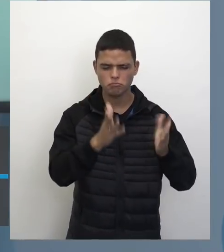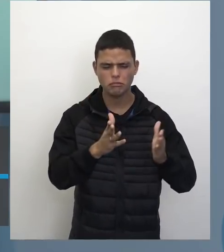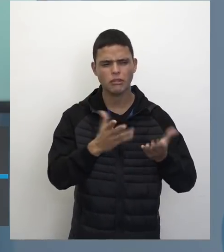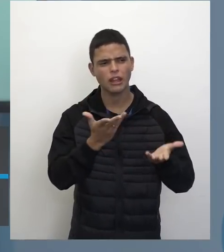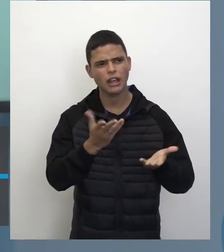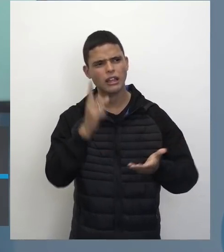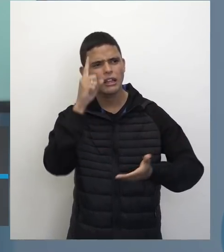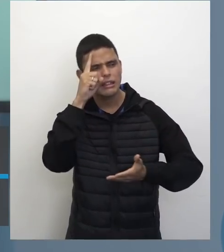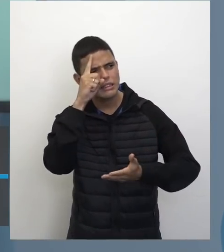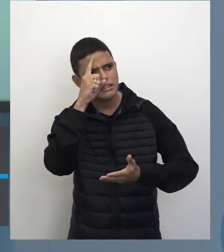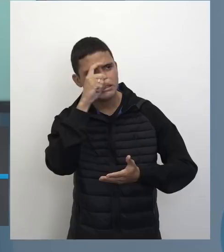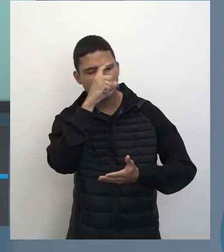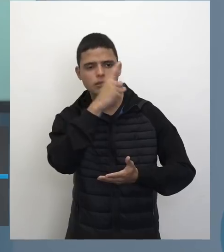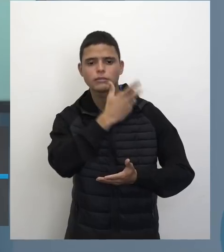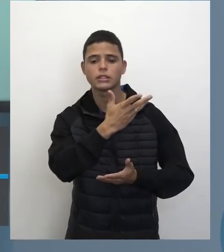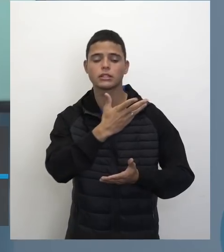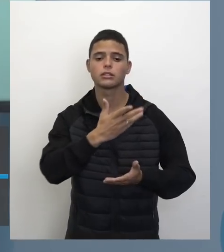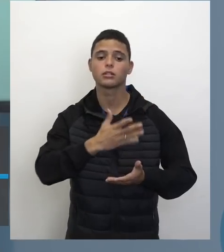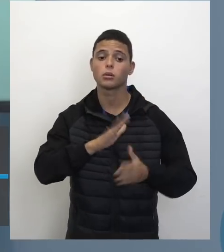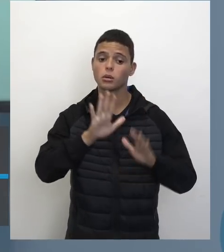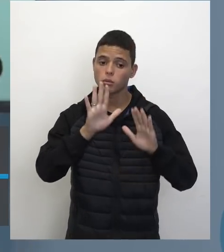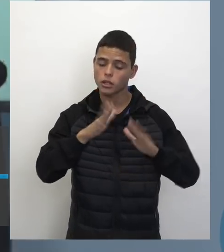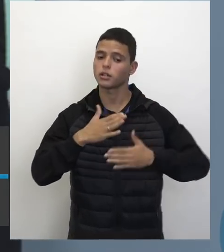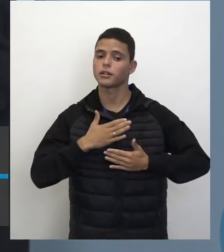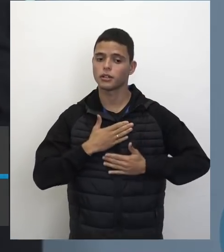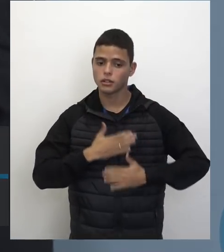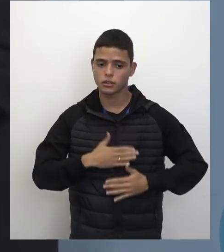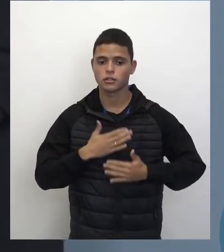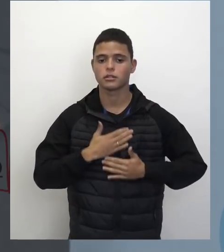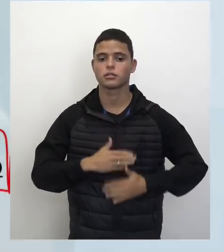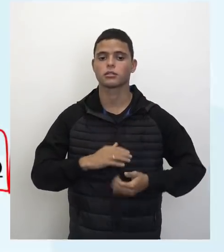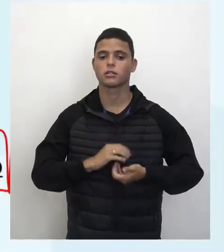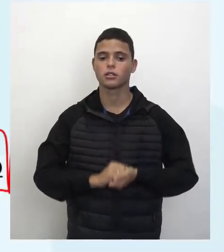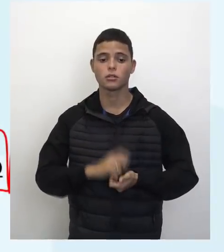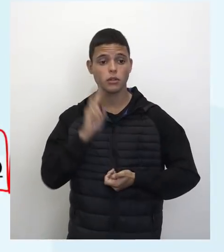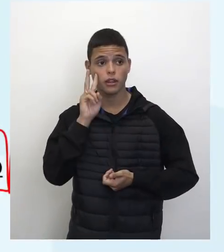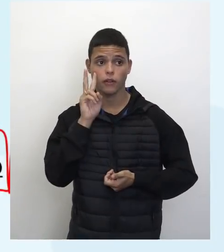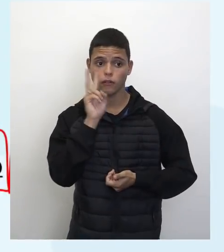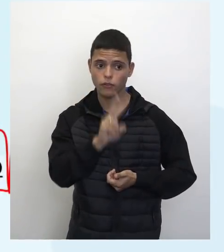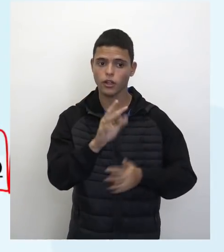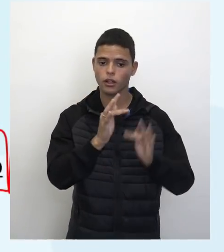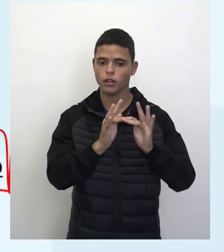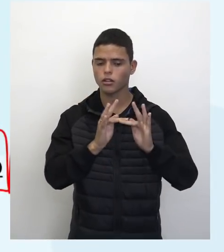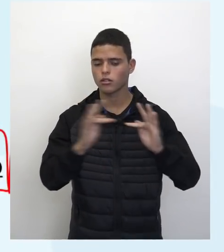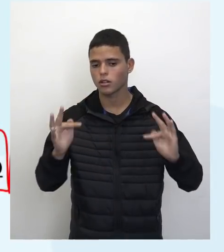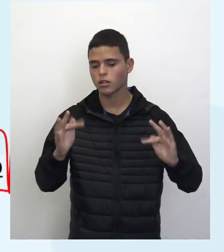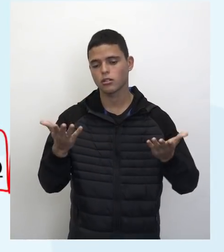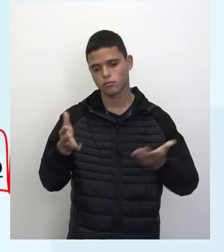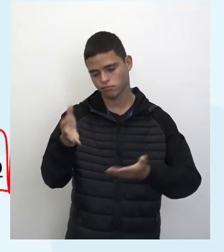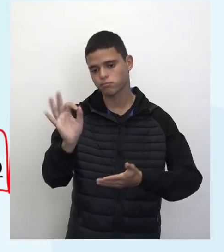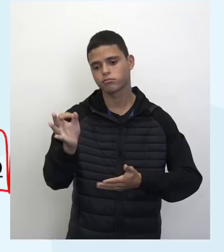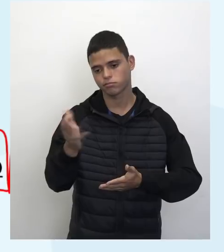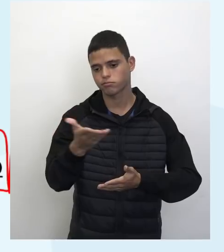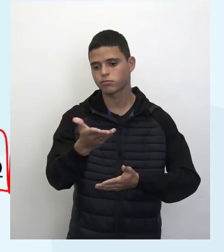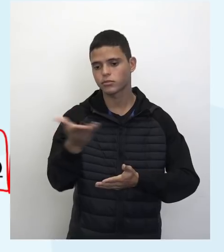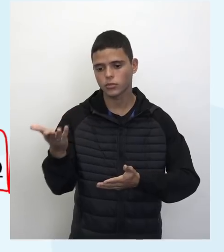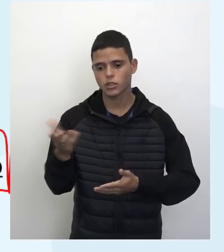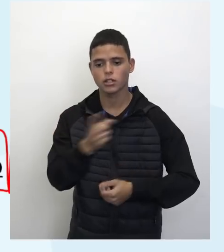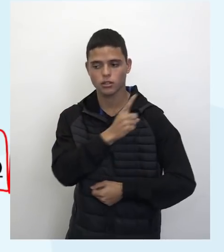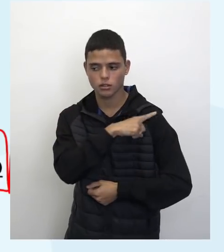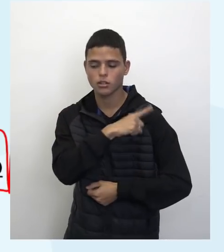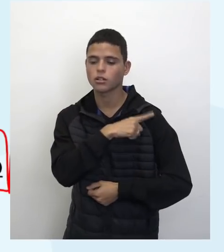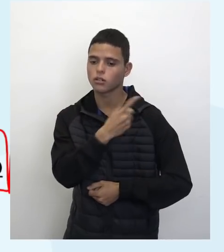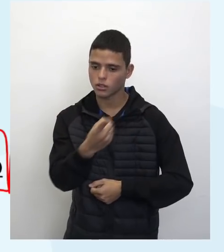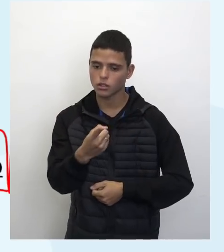confuso. Calma, é essa questão que a gente tava mostrando. Quando você vê essas frases, é óbvio, né? Você na primeira série do ensino médio, você vai fazer